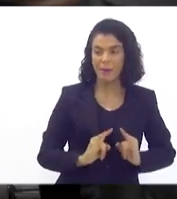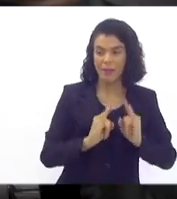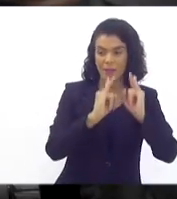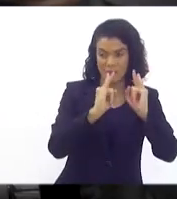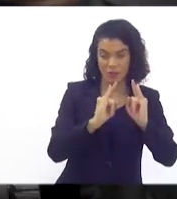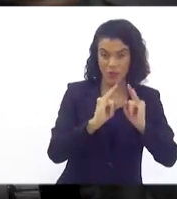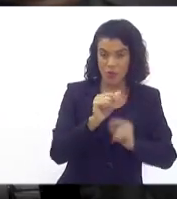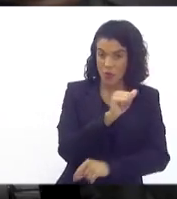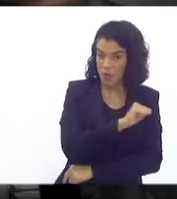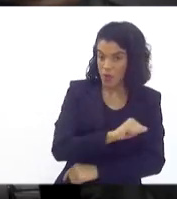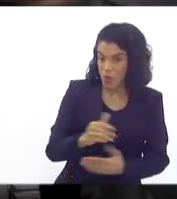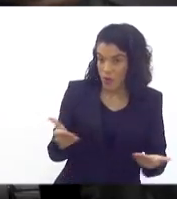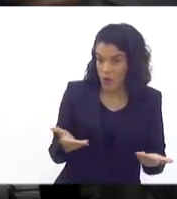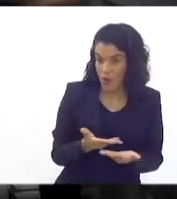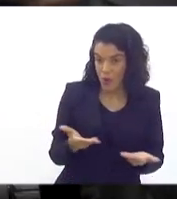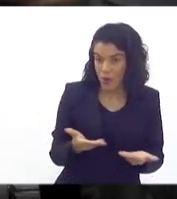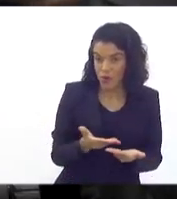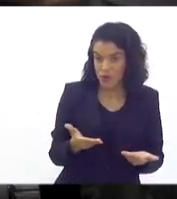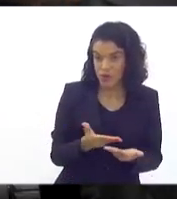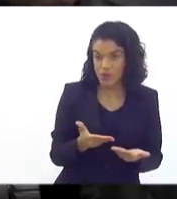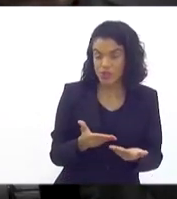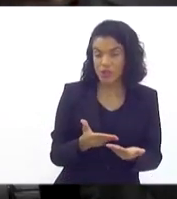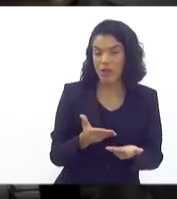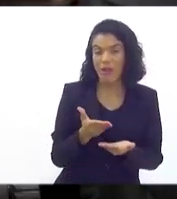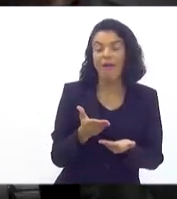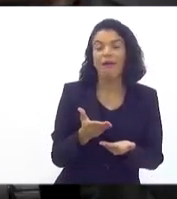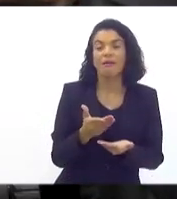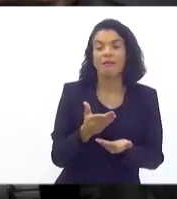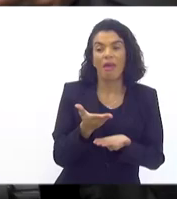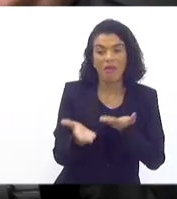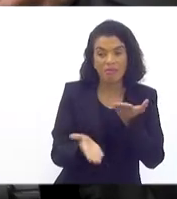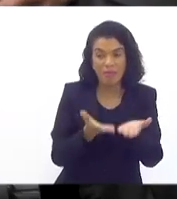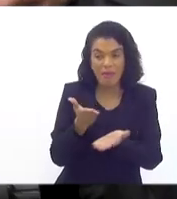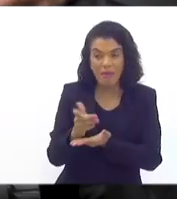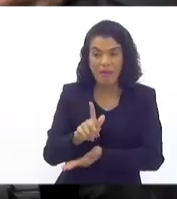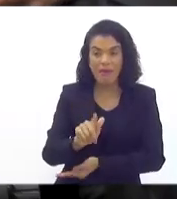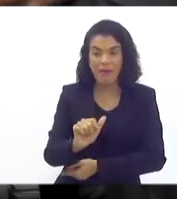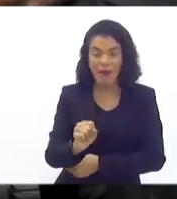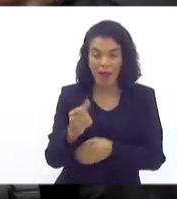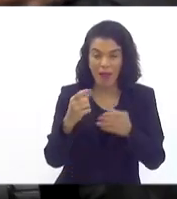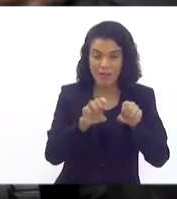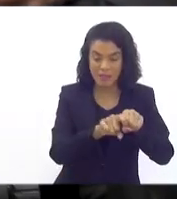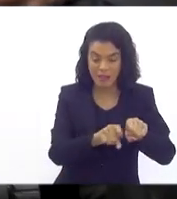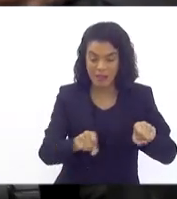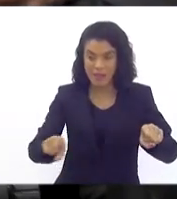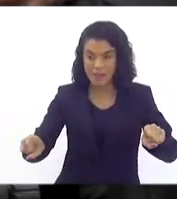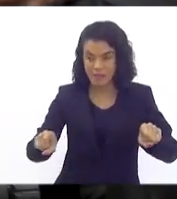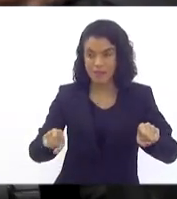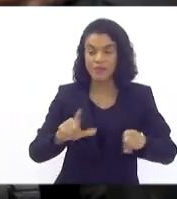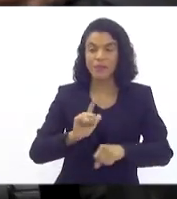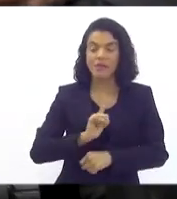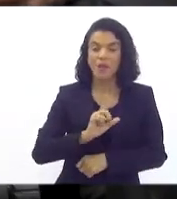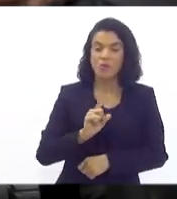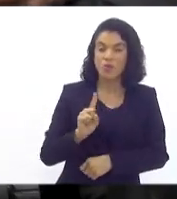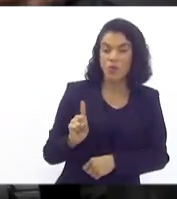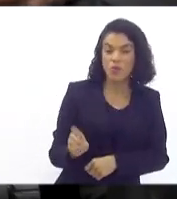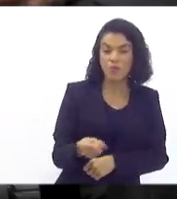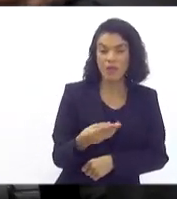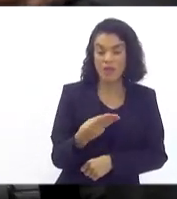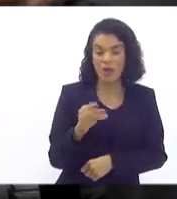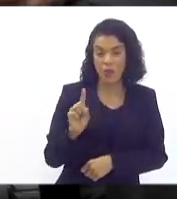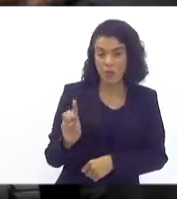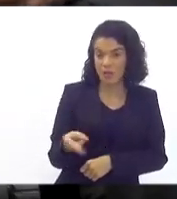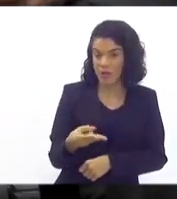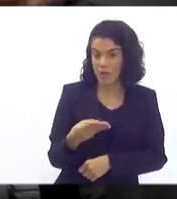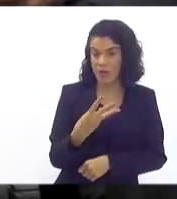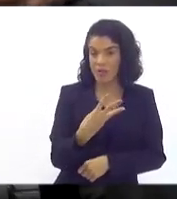Rio de Janeiro hoje atendida por gás natural atendida pelo gás canalizado nós temos 1 milhão e trinta e quatro